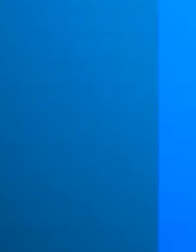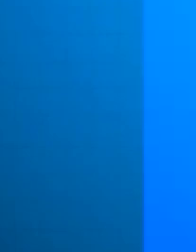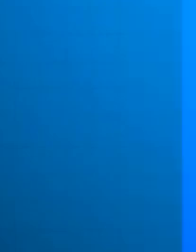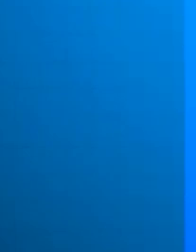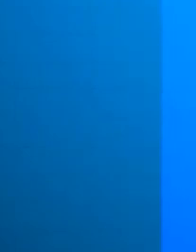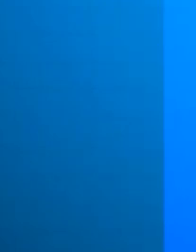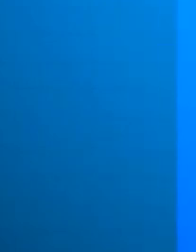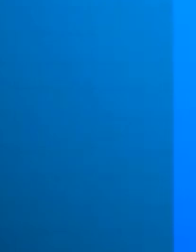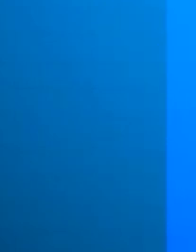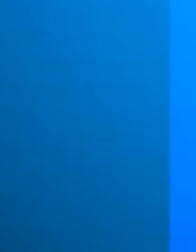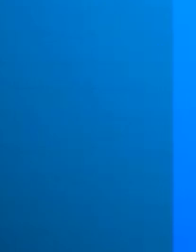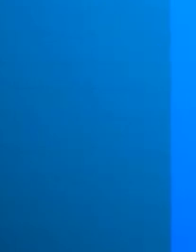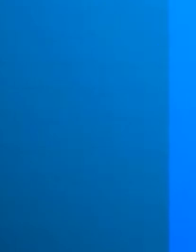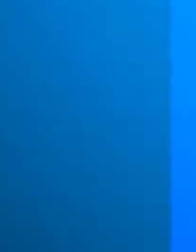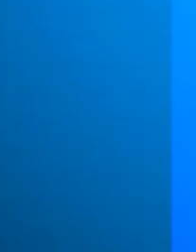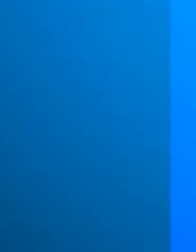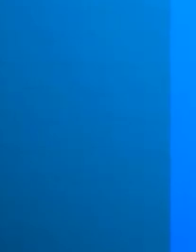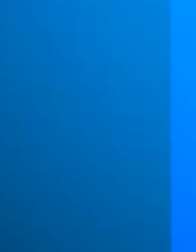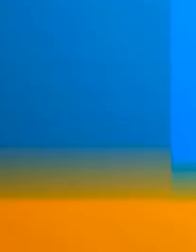o